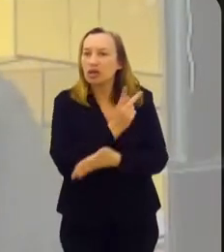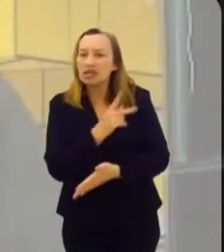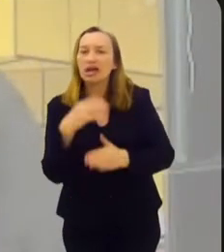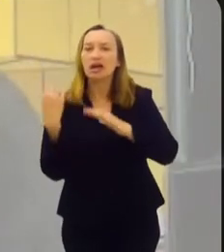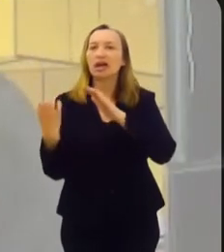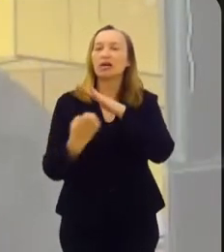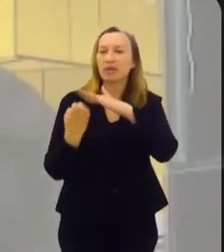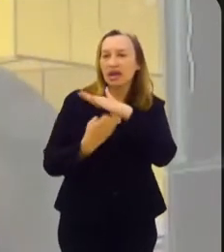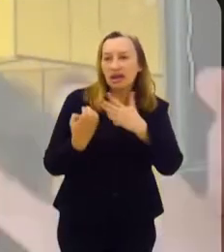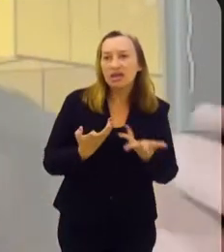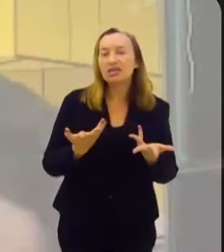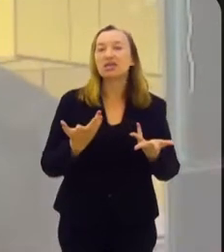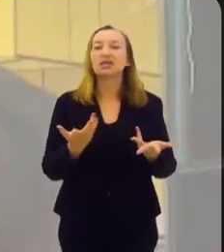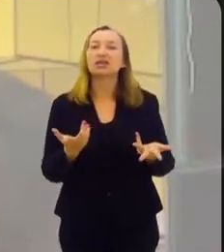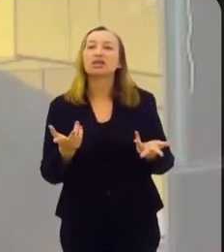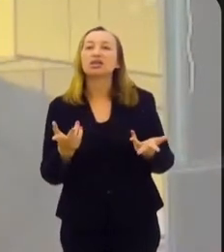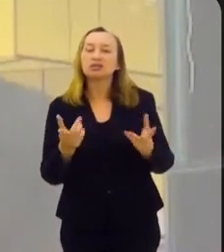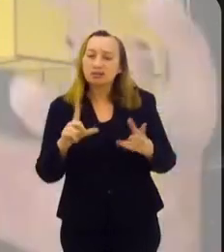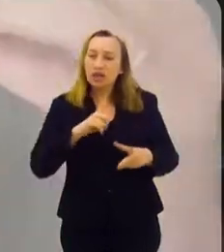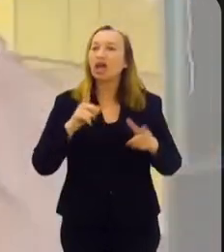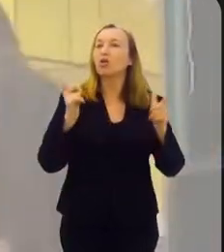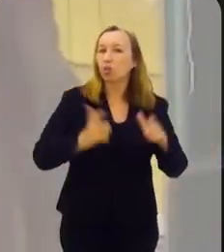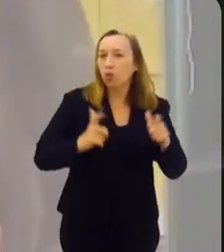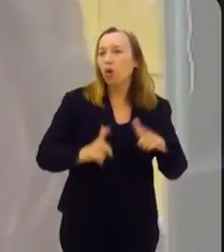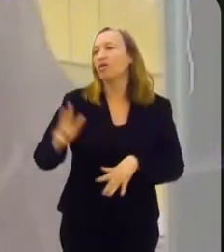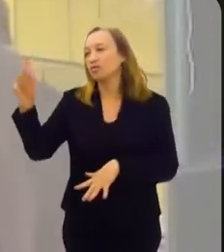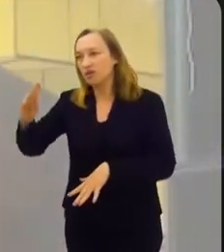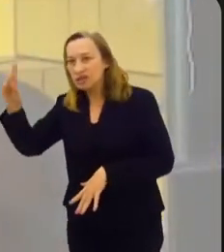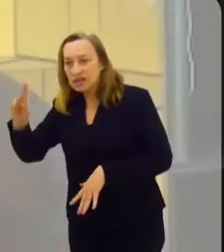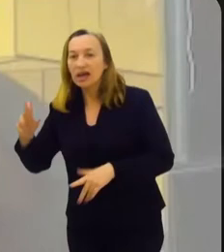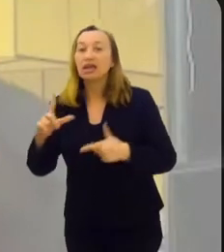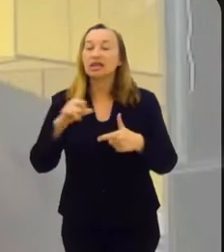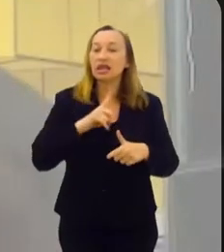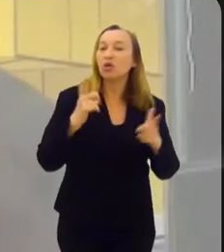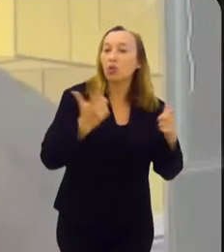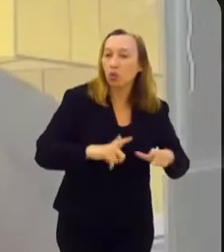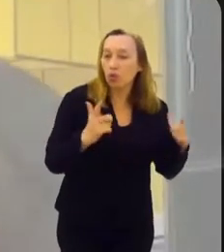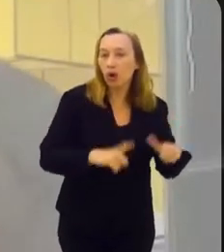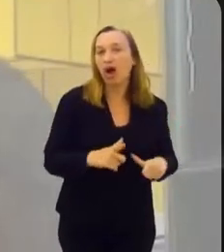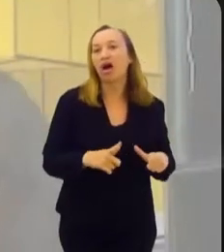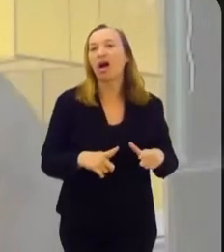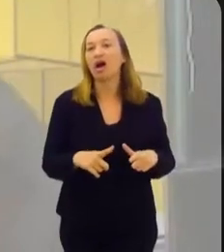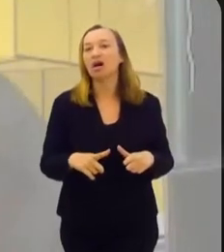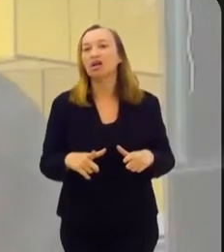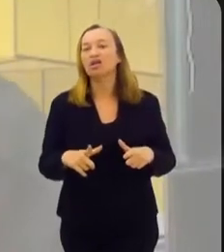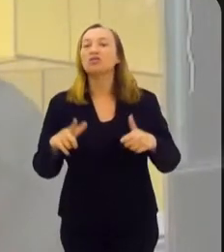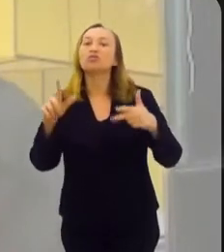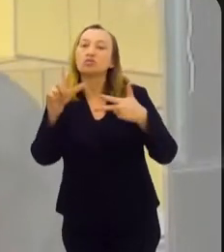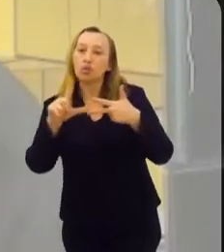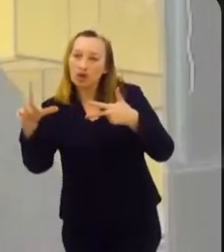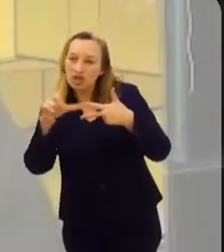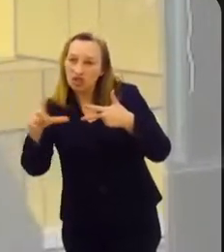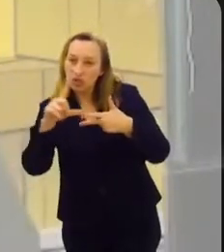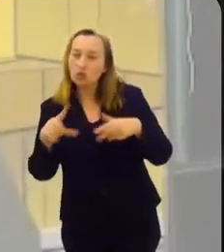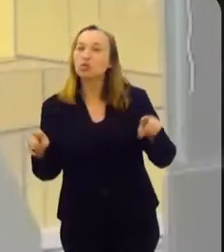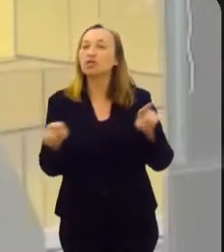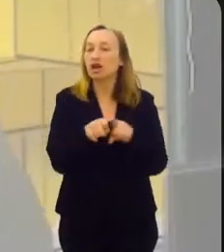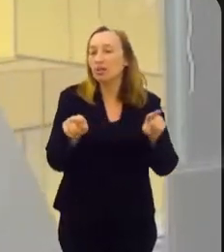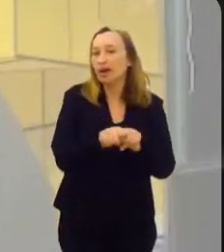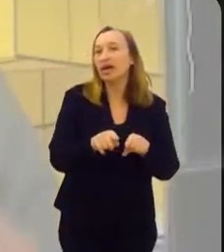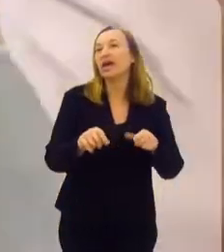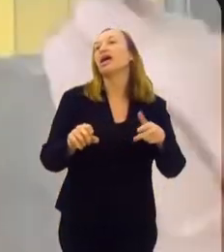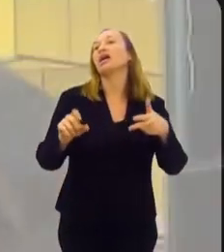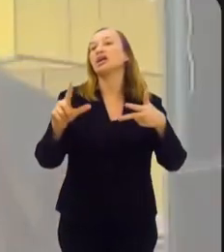aconteceram, empresariais, por exemplo, de associações empresariais. Então, tem o lugar da universidade. Tem o lugar do